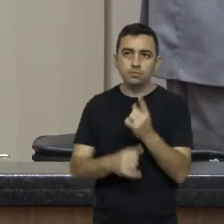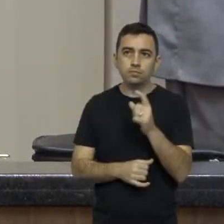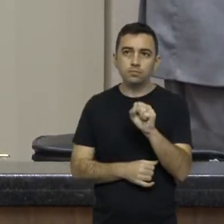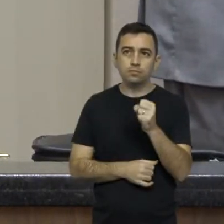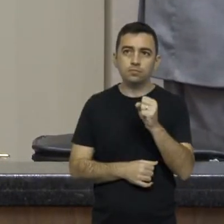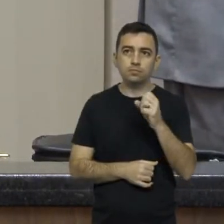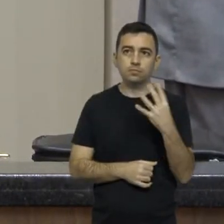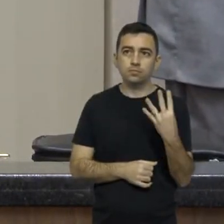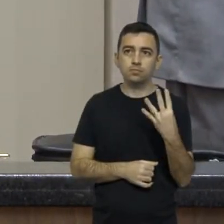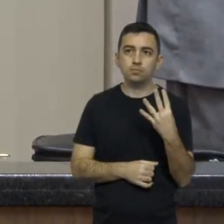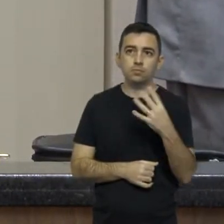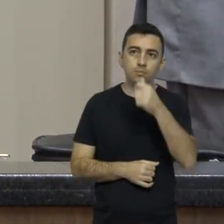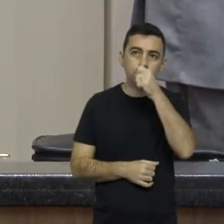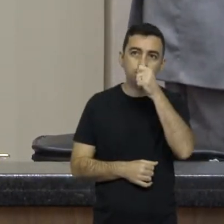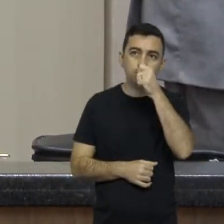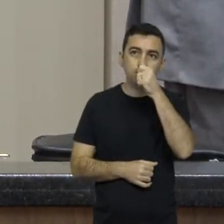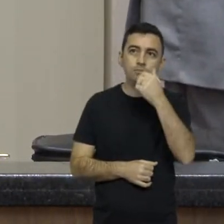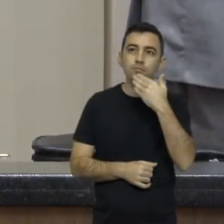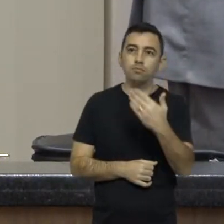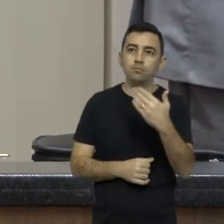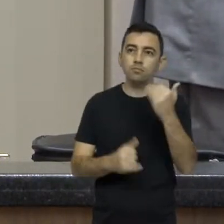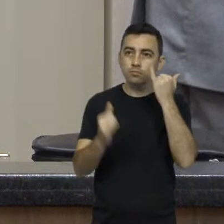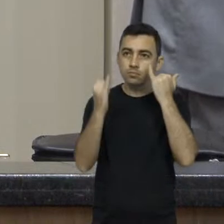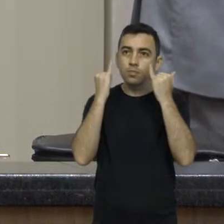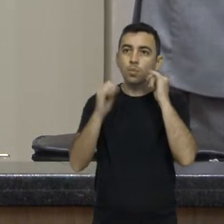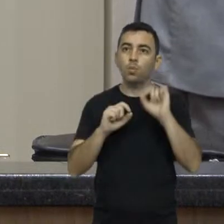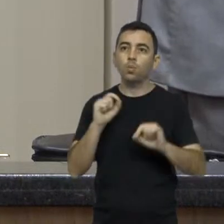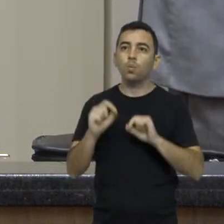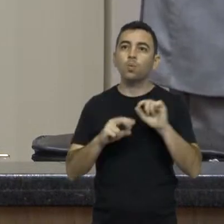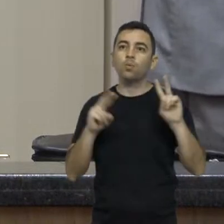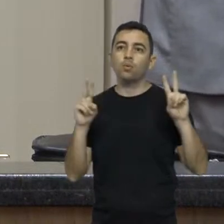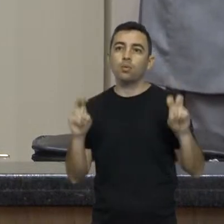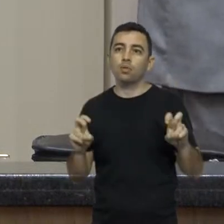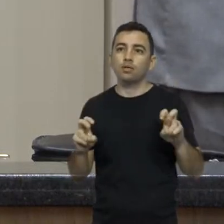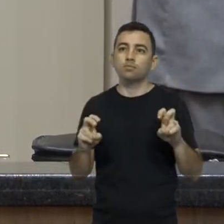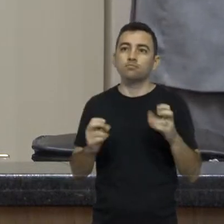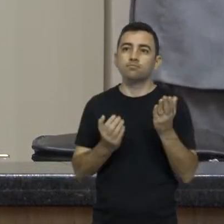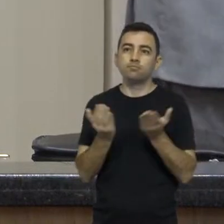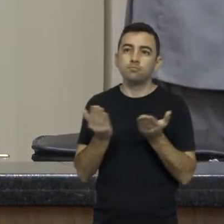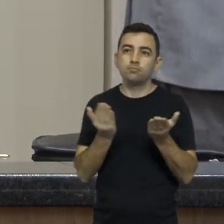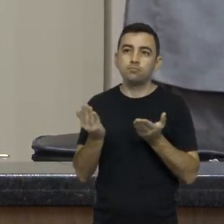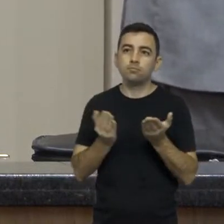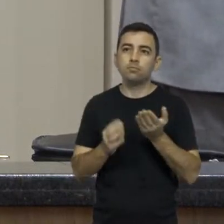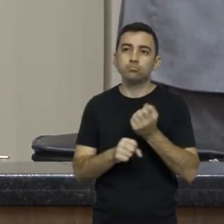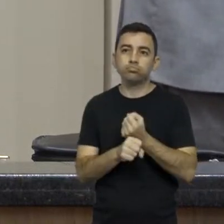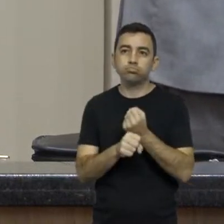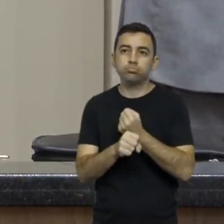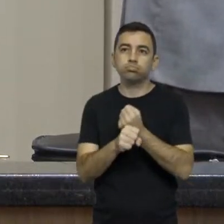Amin, solicitando informações acerca da licitação para a realização da pavimentação da